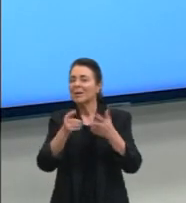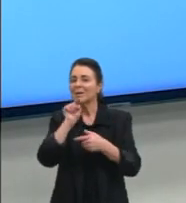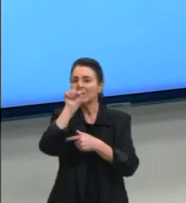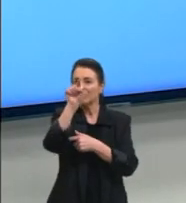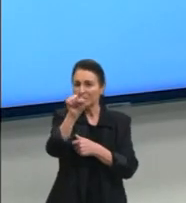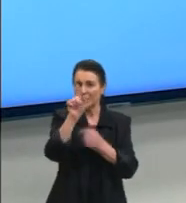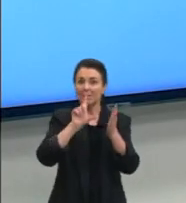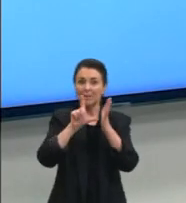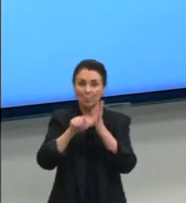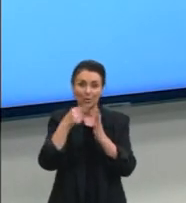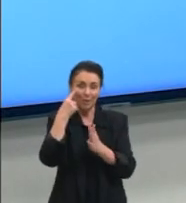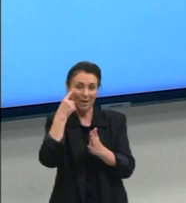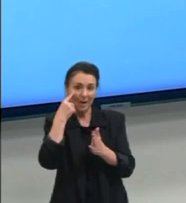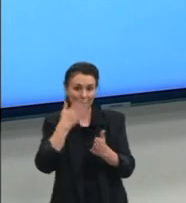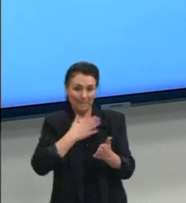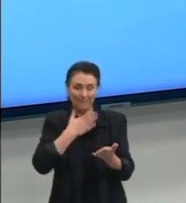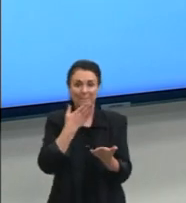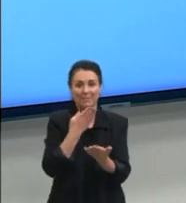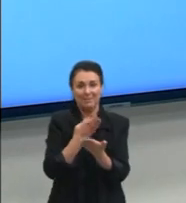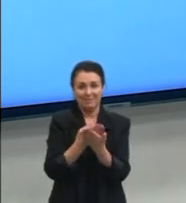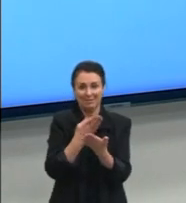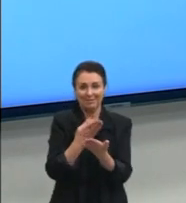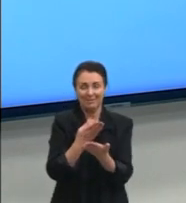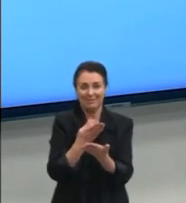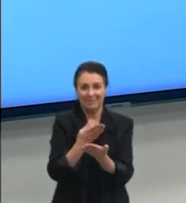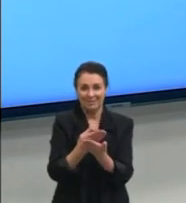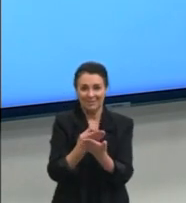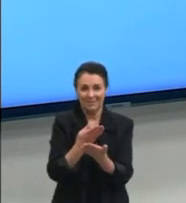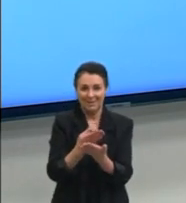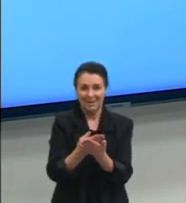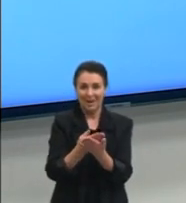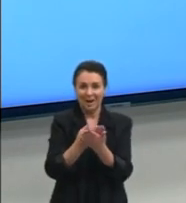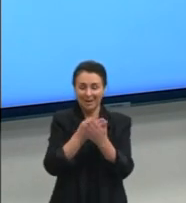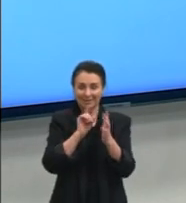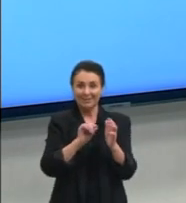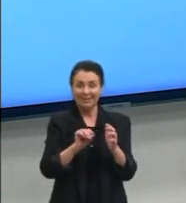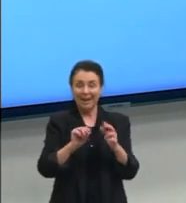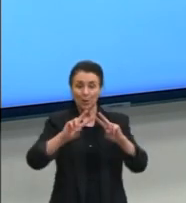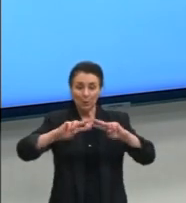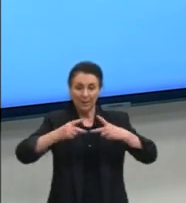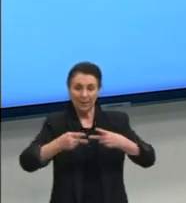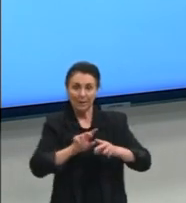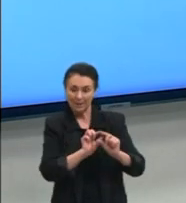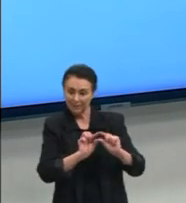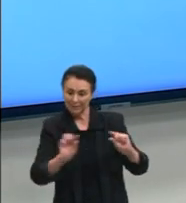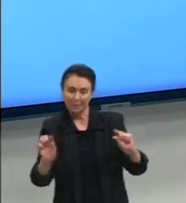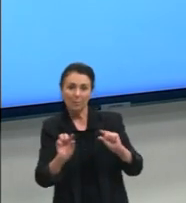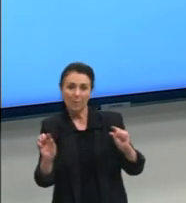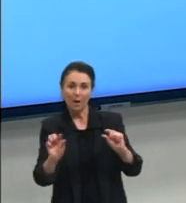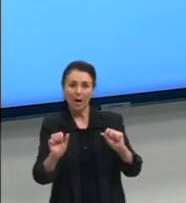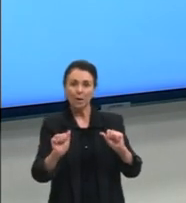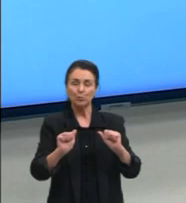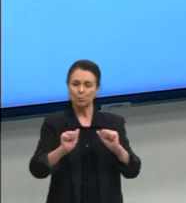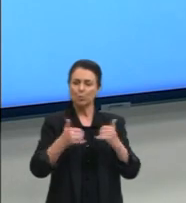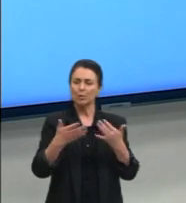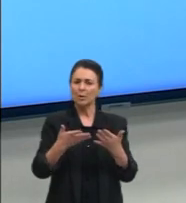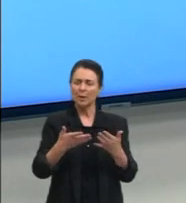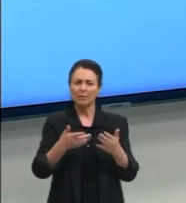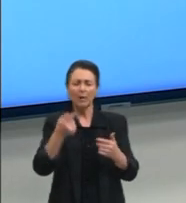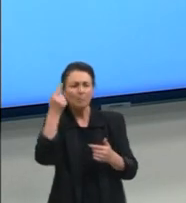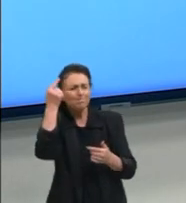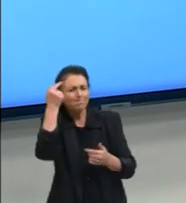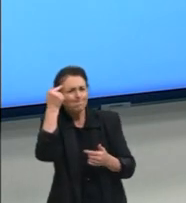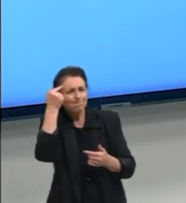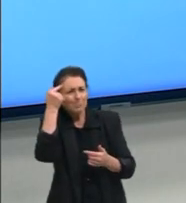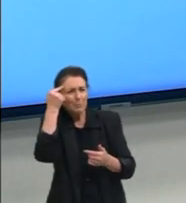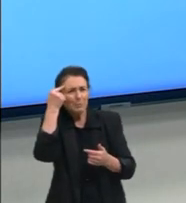após assistir essa aula é colocasse aqui no link embaixo também se manifestasse Porque que as pessoas questionam é